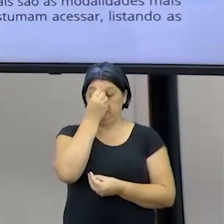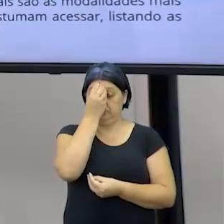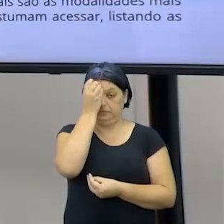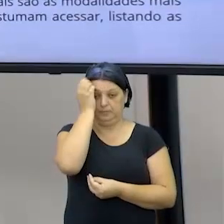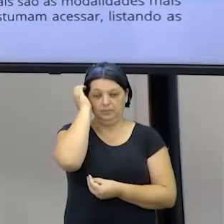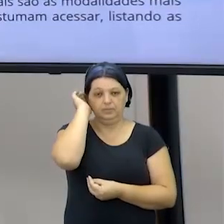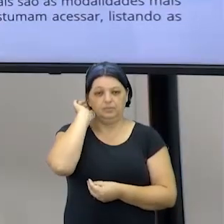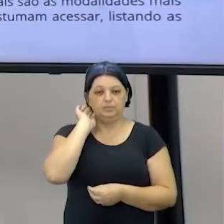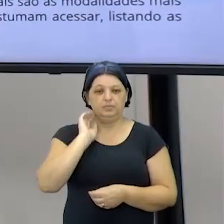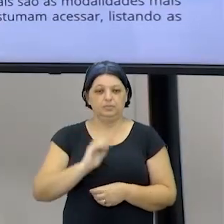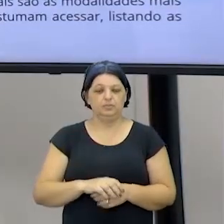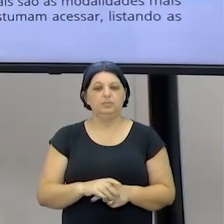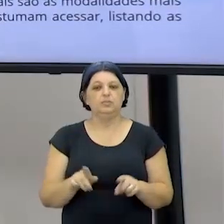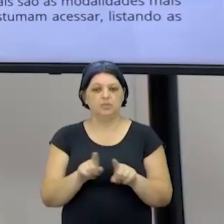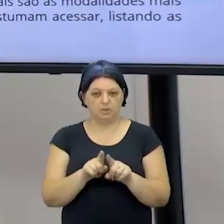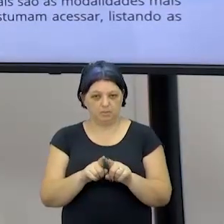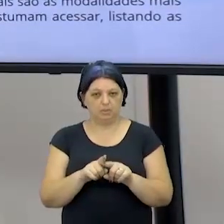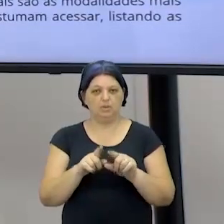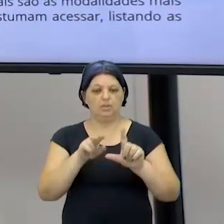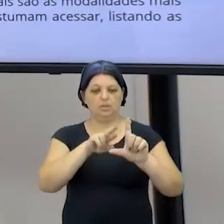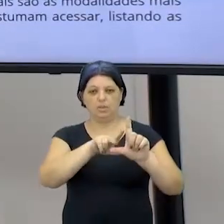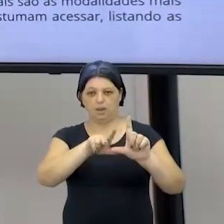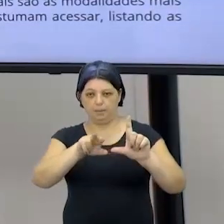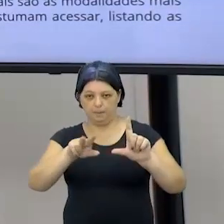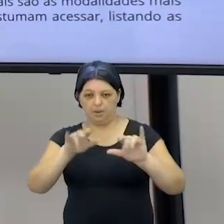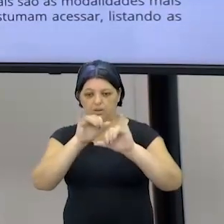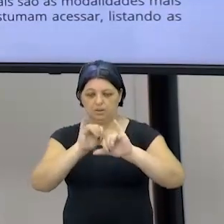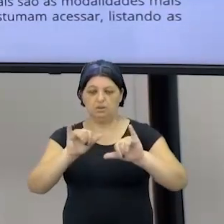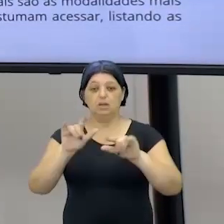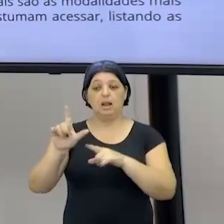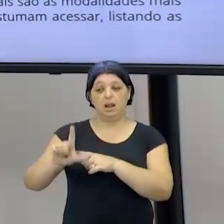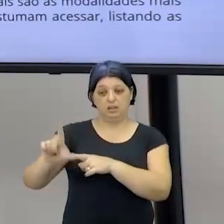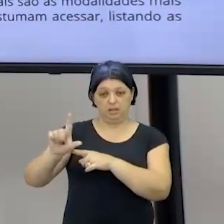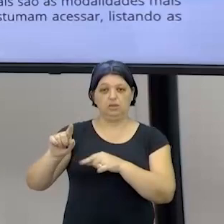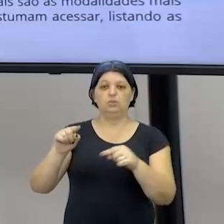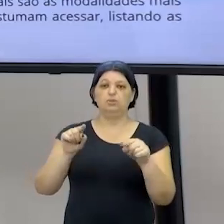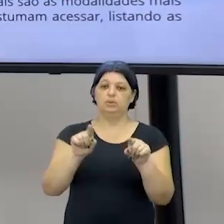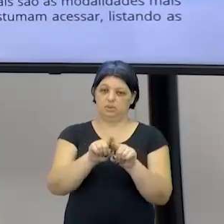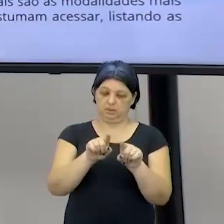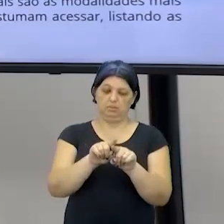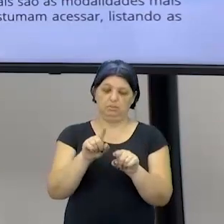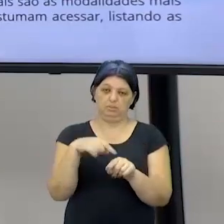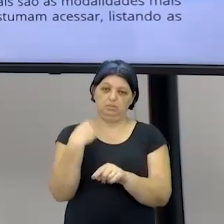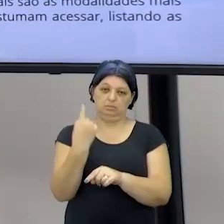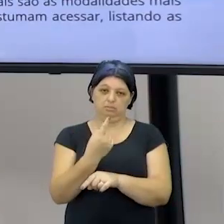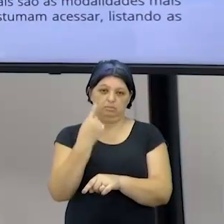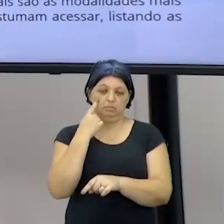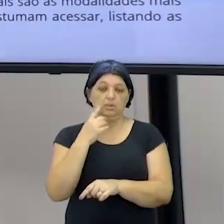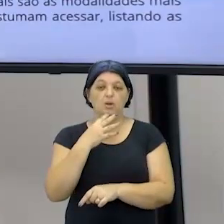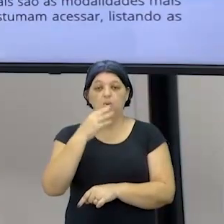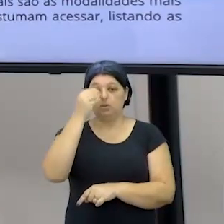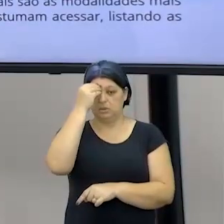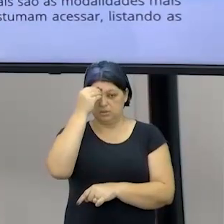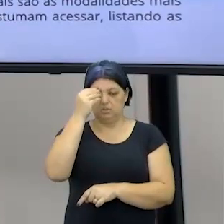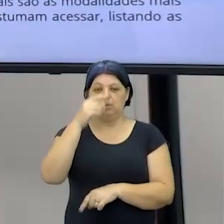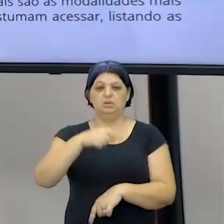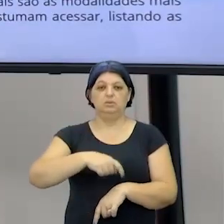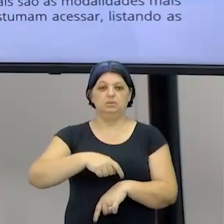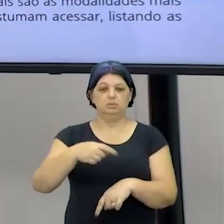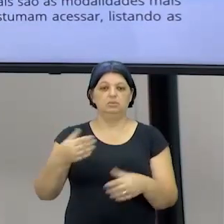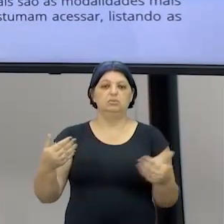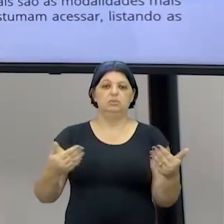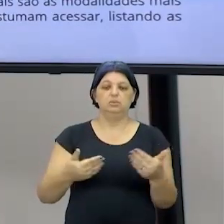esteja tanto na mídia quanto na literatura, para a gente se basear aqui. Além dos conhecimentos prévios de